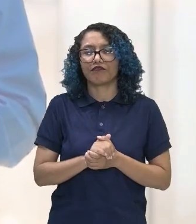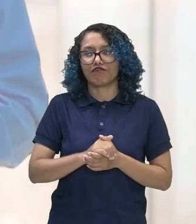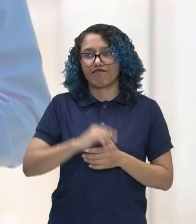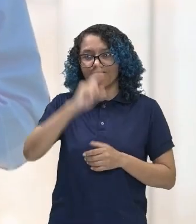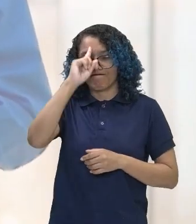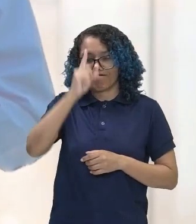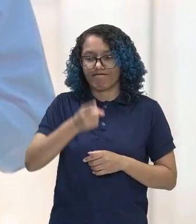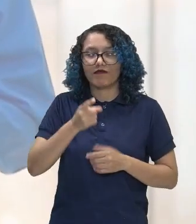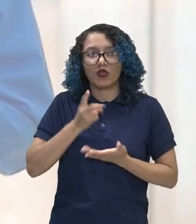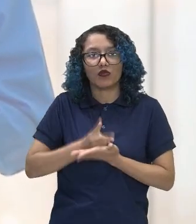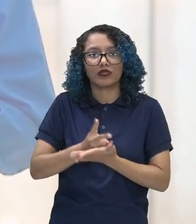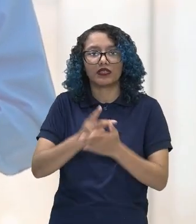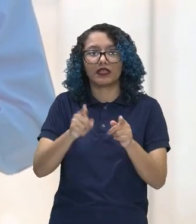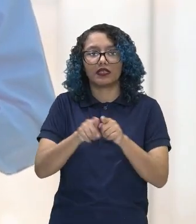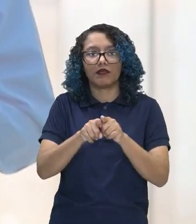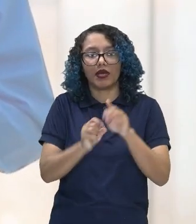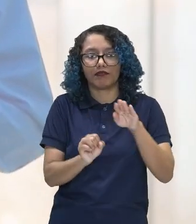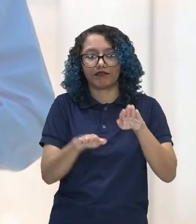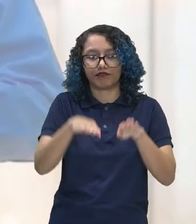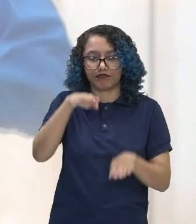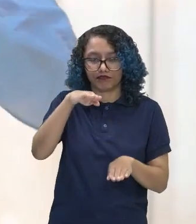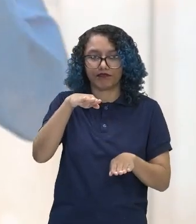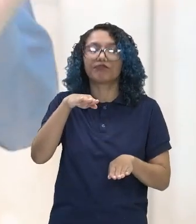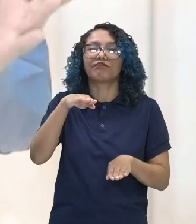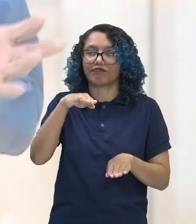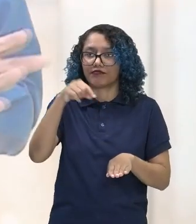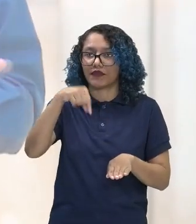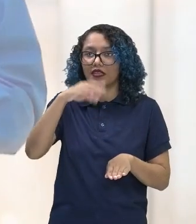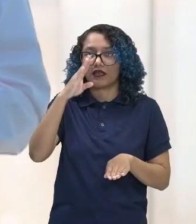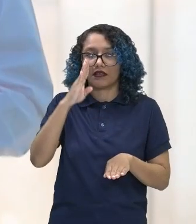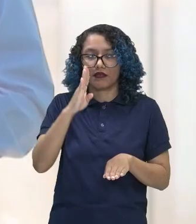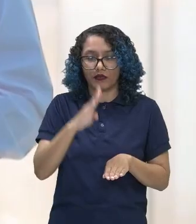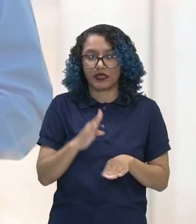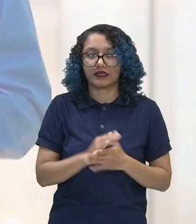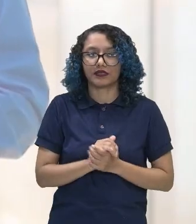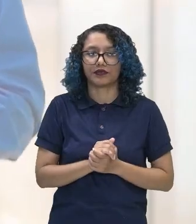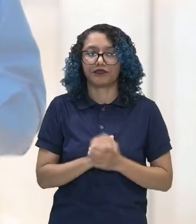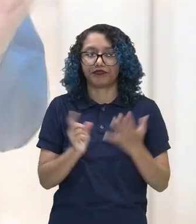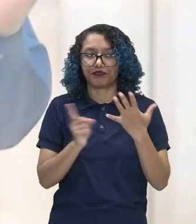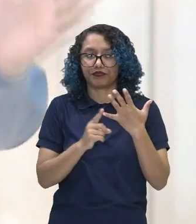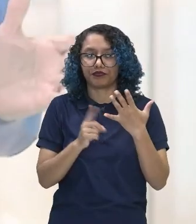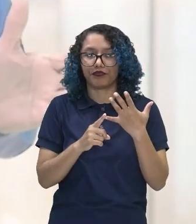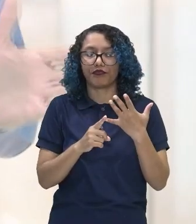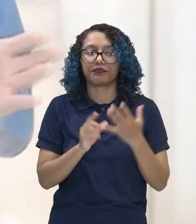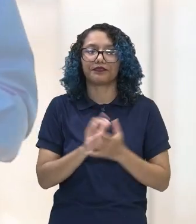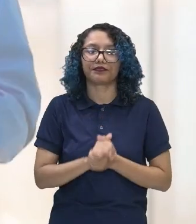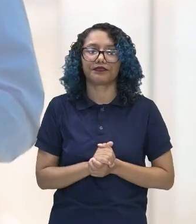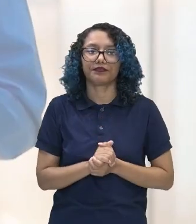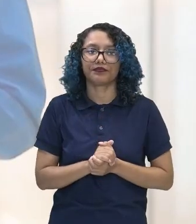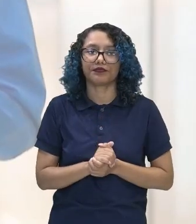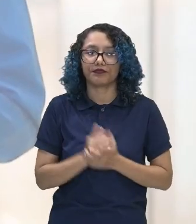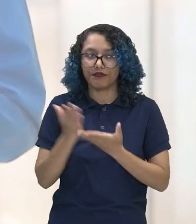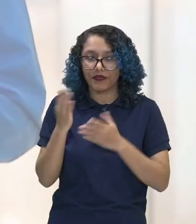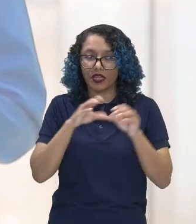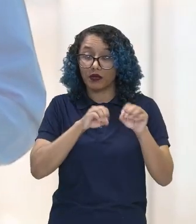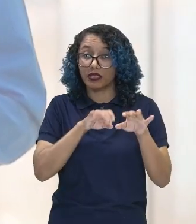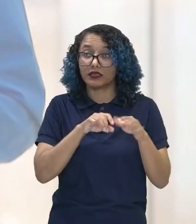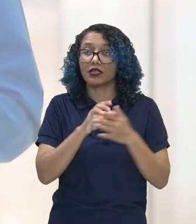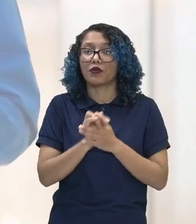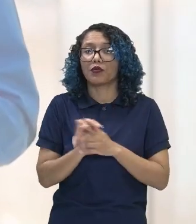da desigualdade no nosso país. Fechando com o 5º ponto, educação e luta de